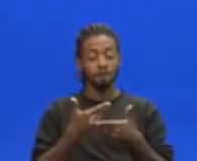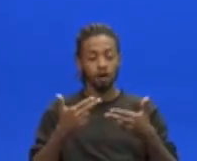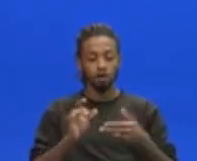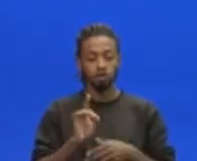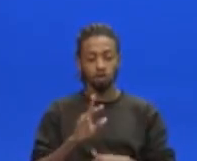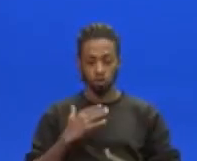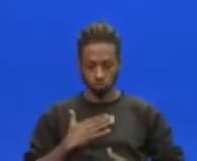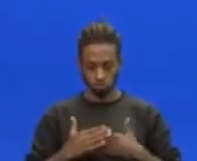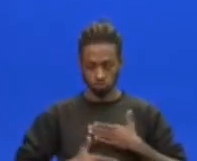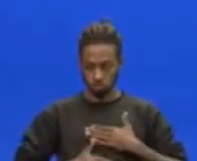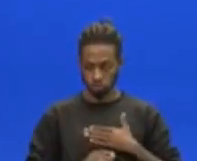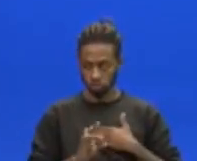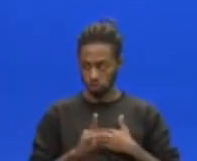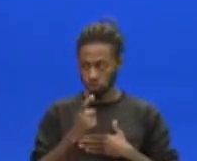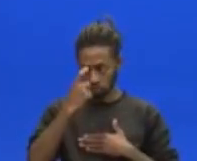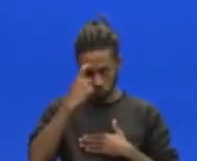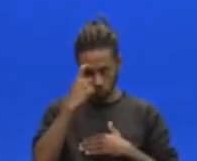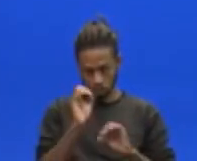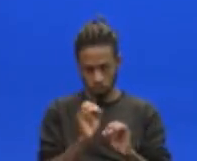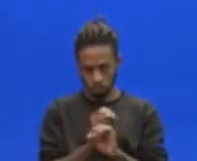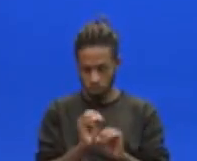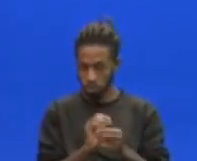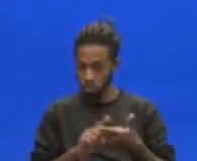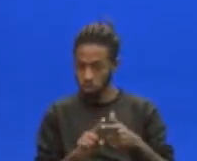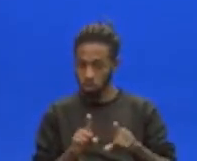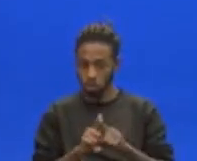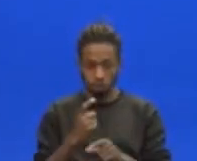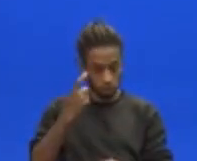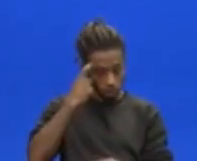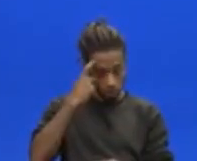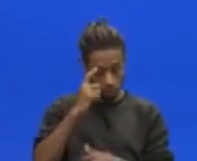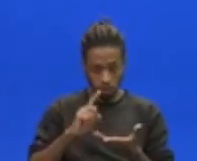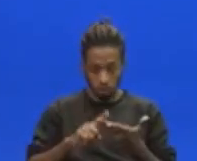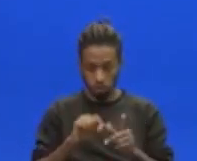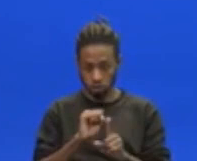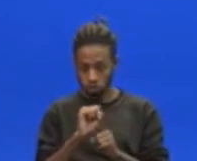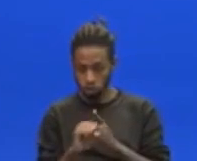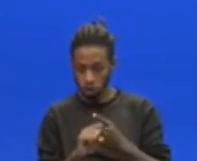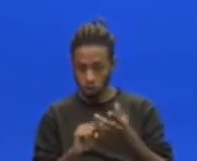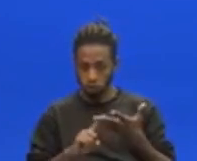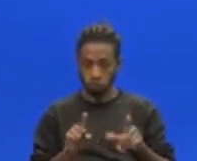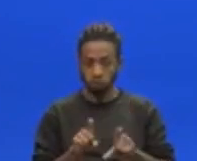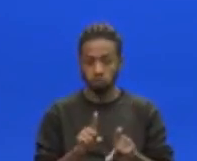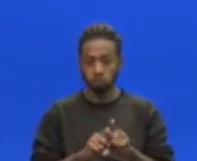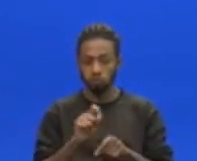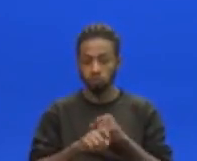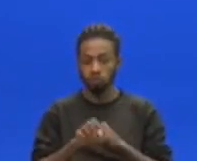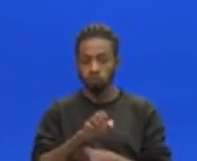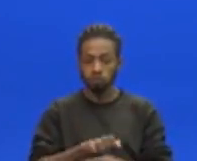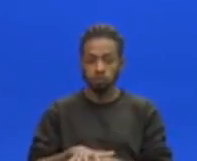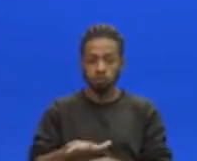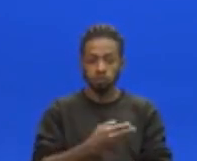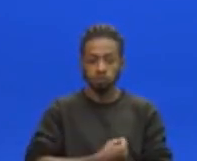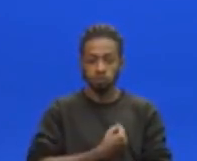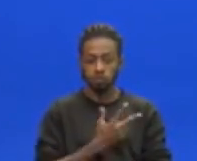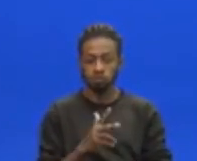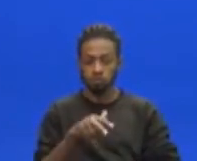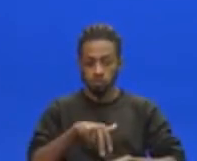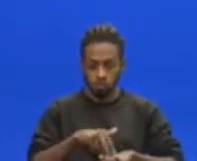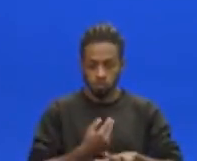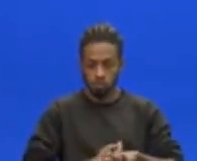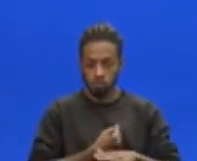só o aspecto físico, mas também o aspecto mental, o aspecto social, né? O ambiente em que ele vivia. Tudo